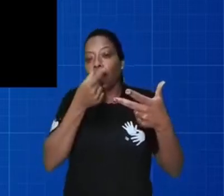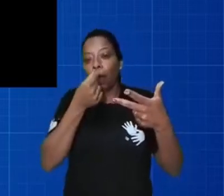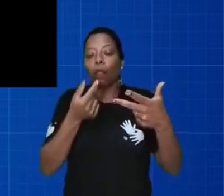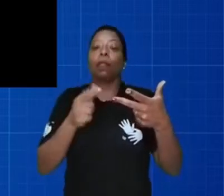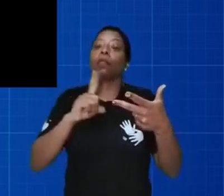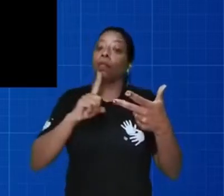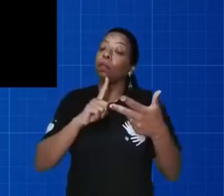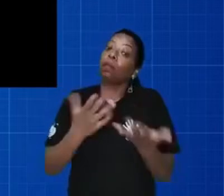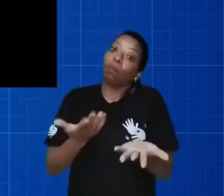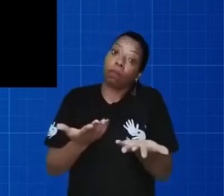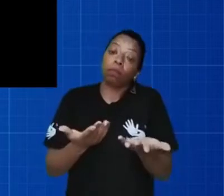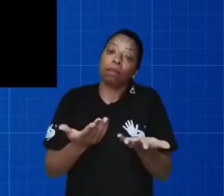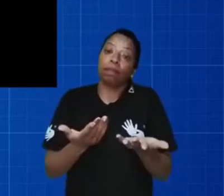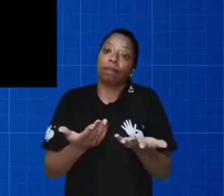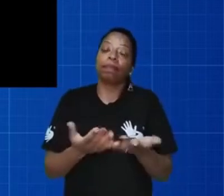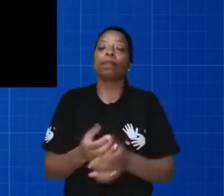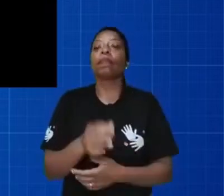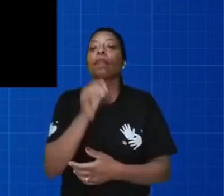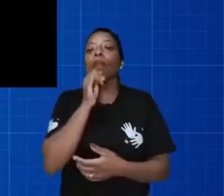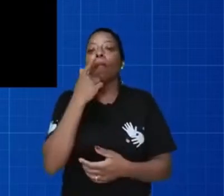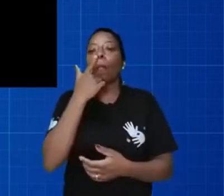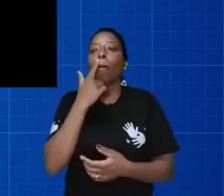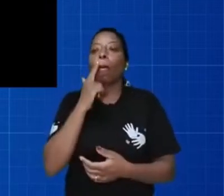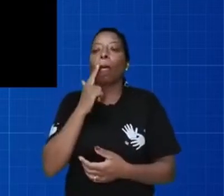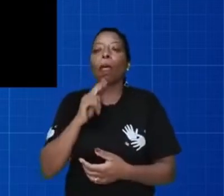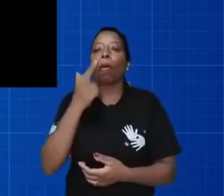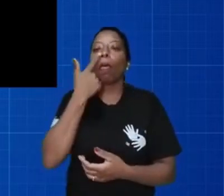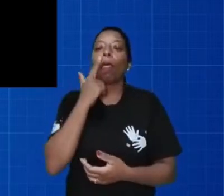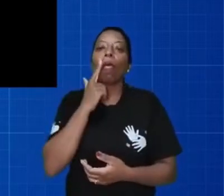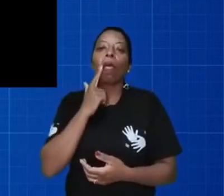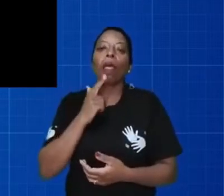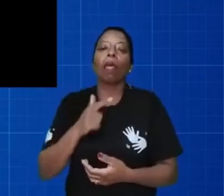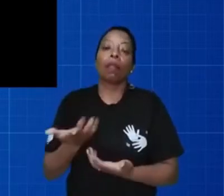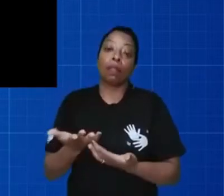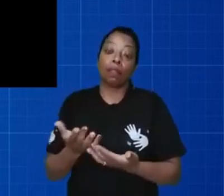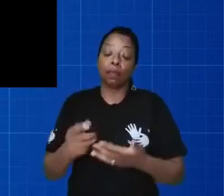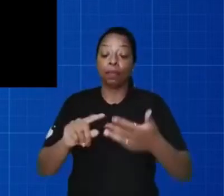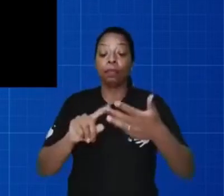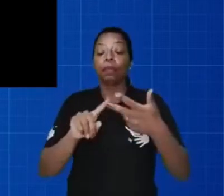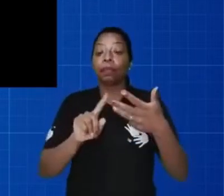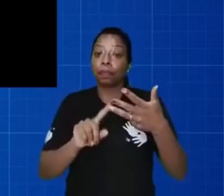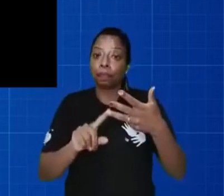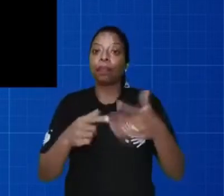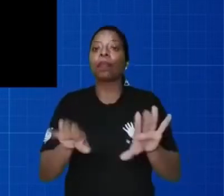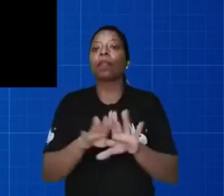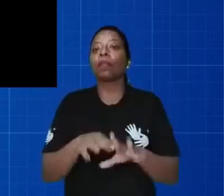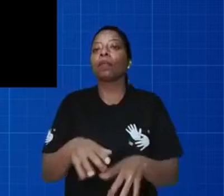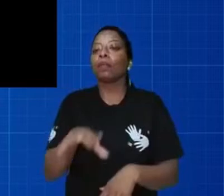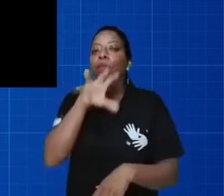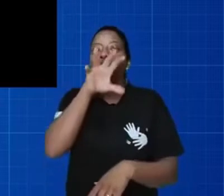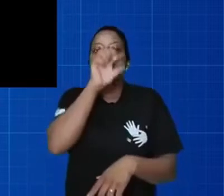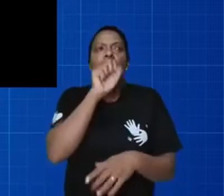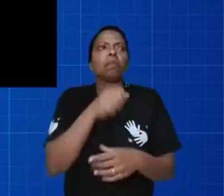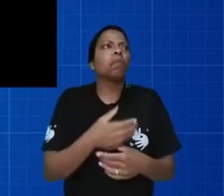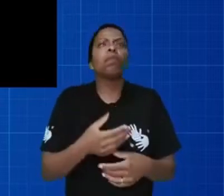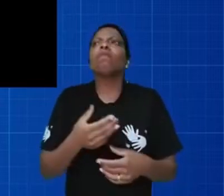mesmo, vou usar um termo mais conhecido, popular, né, escorrer no nariz, né, a perda do olfato, que é quando deixa de sentir o